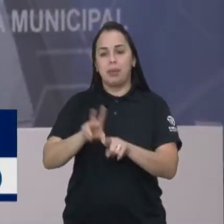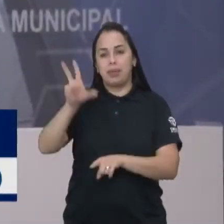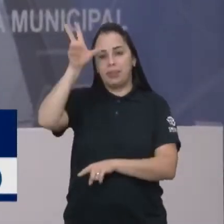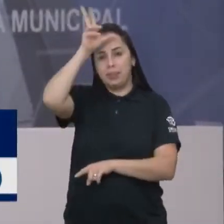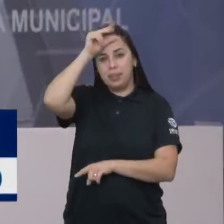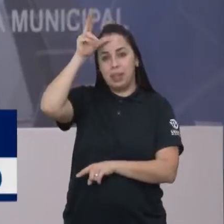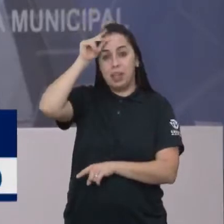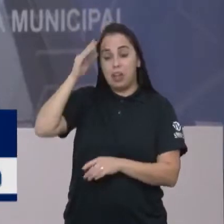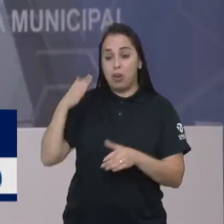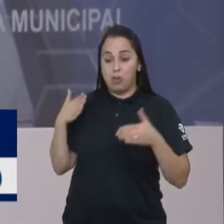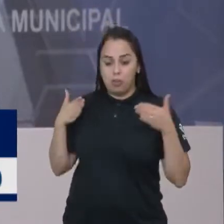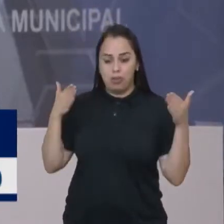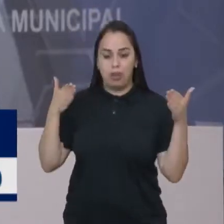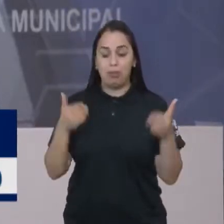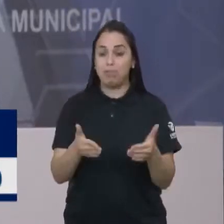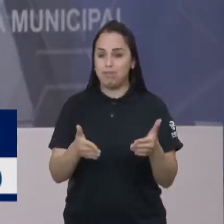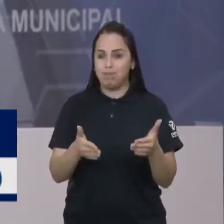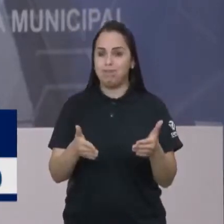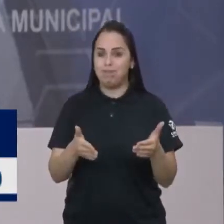eu cheguei